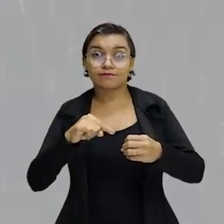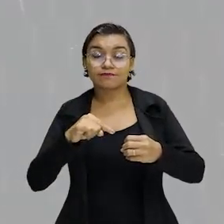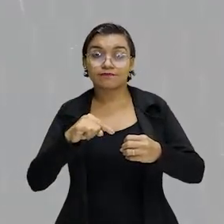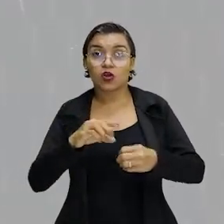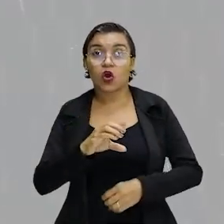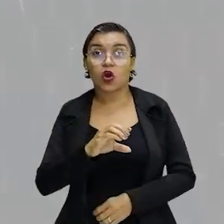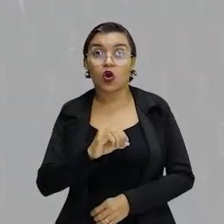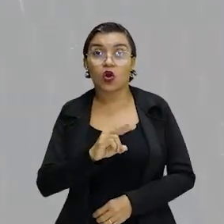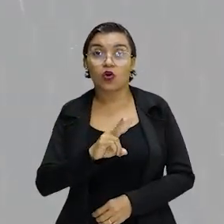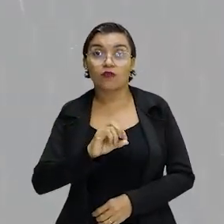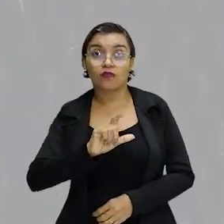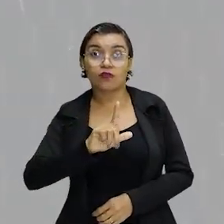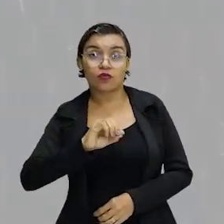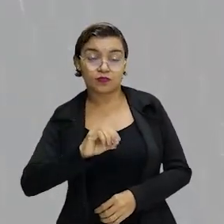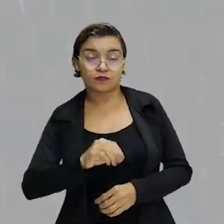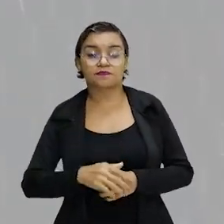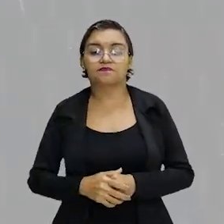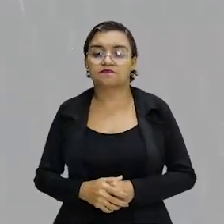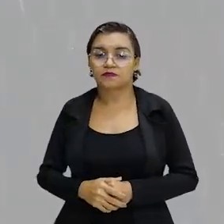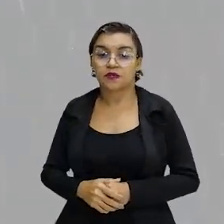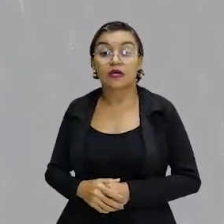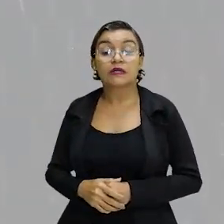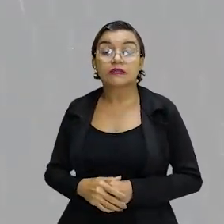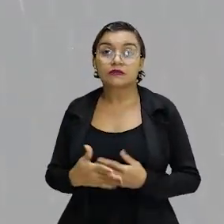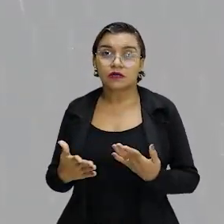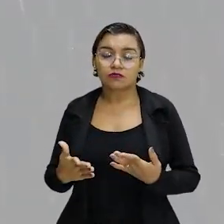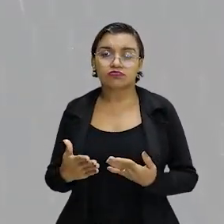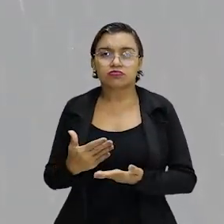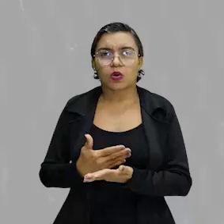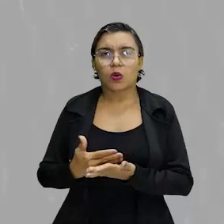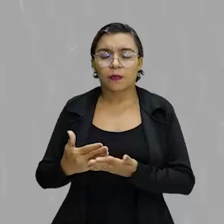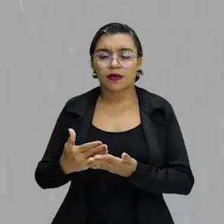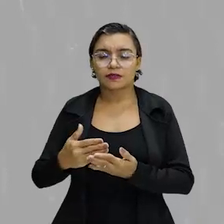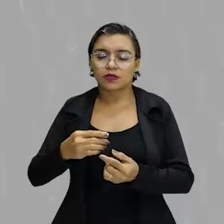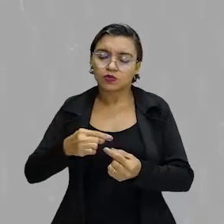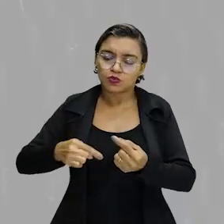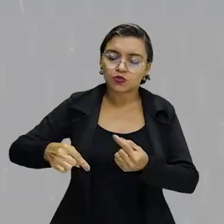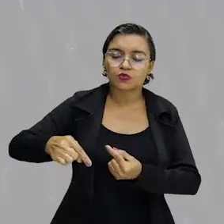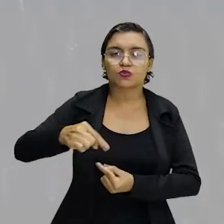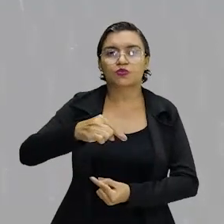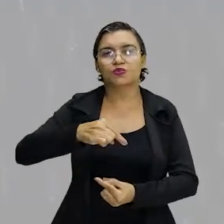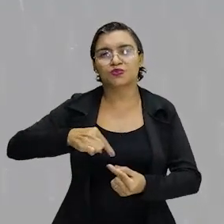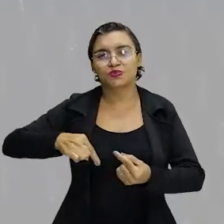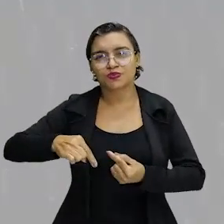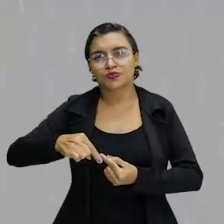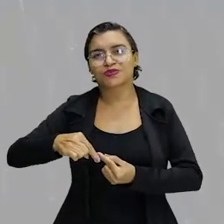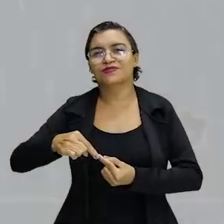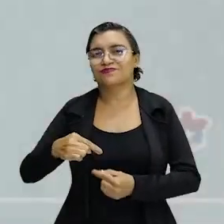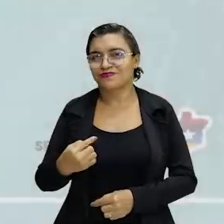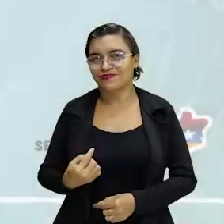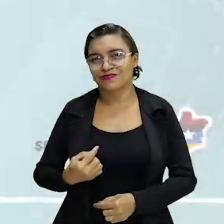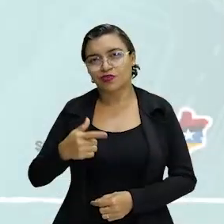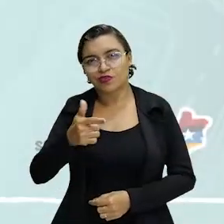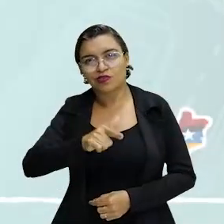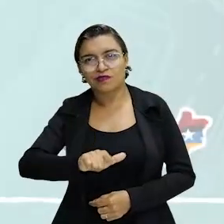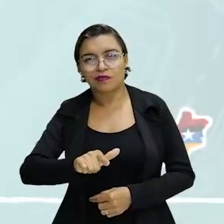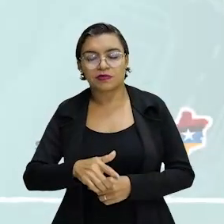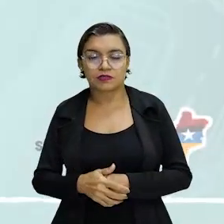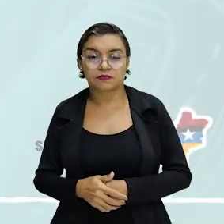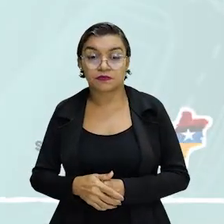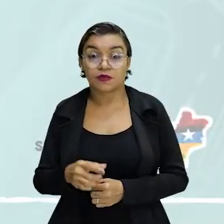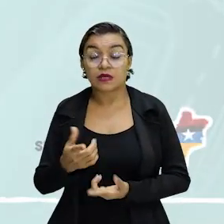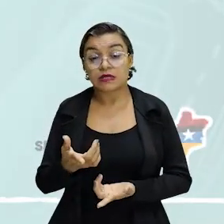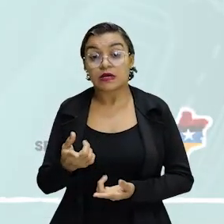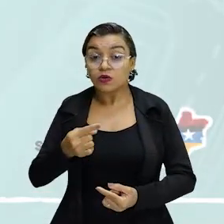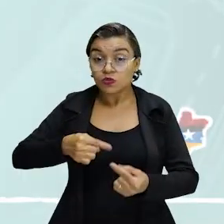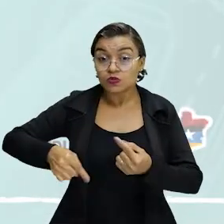óvulo. Ok, pessoal? E aí começa o ciclo novamente. Então, nós estamos falando agora de ciclo de